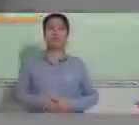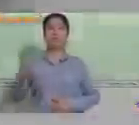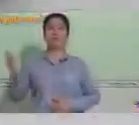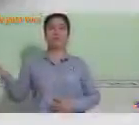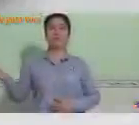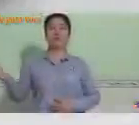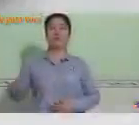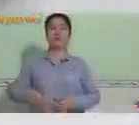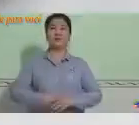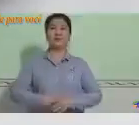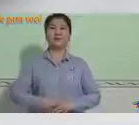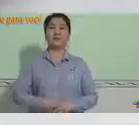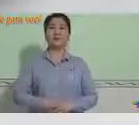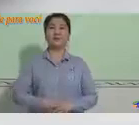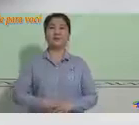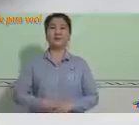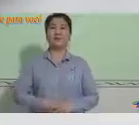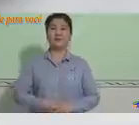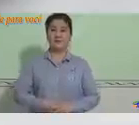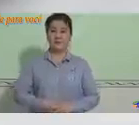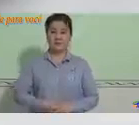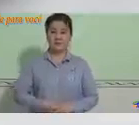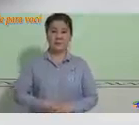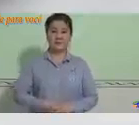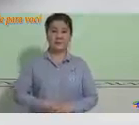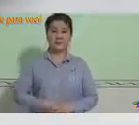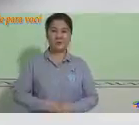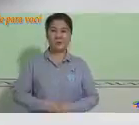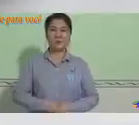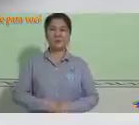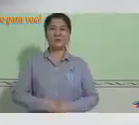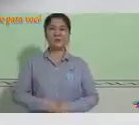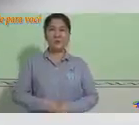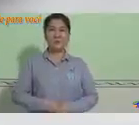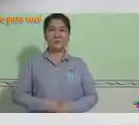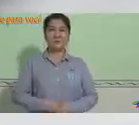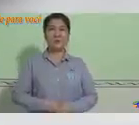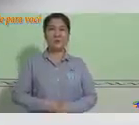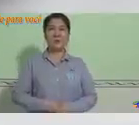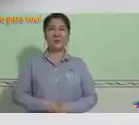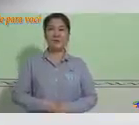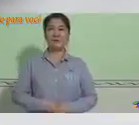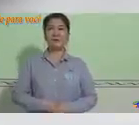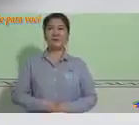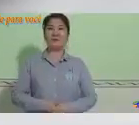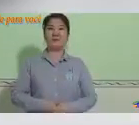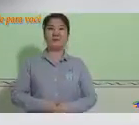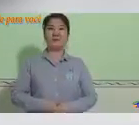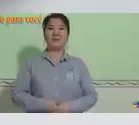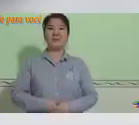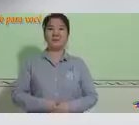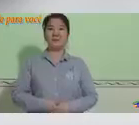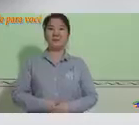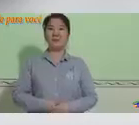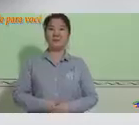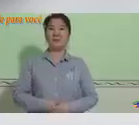além de fechar os poros dilatados, a pele é mais macia e diminui a oleosidade.